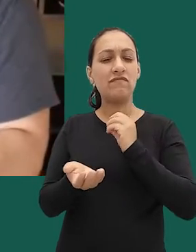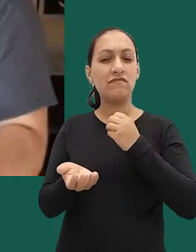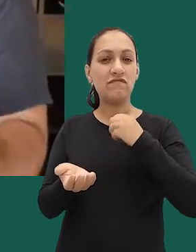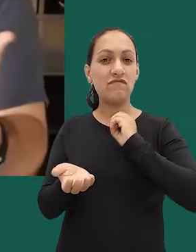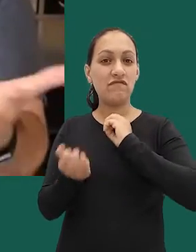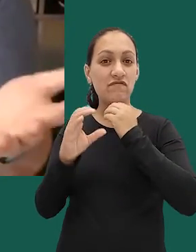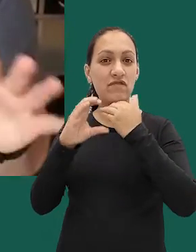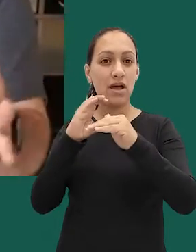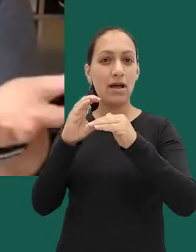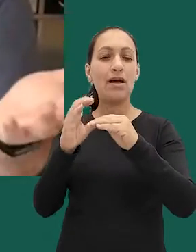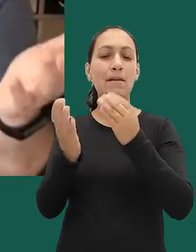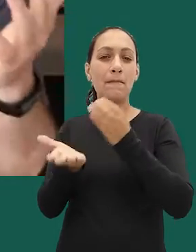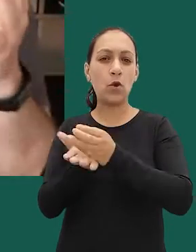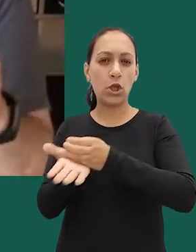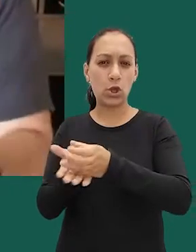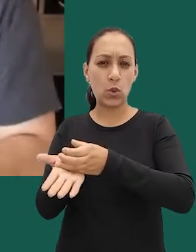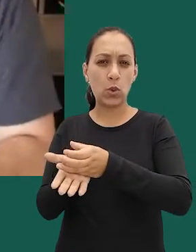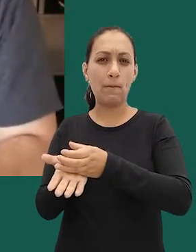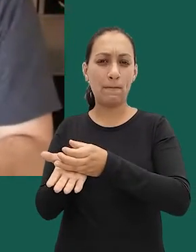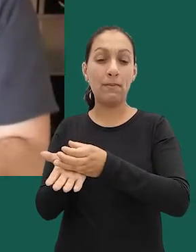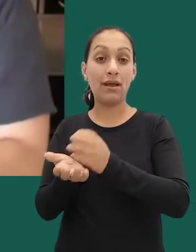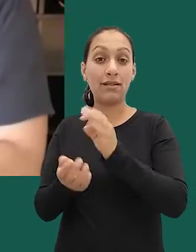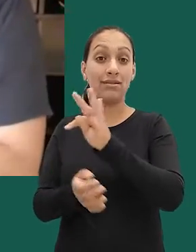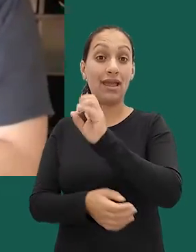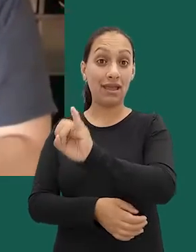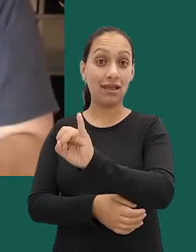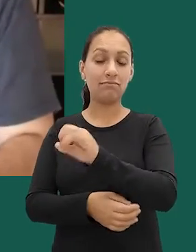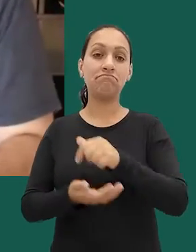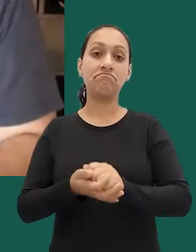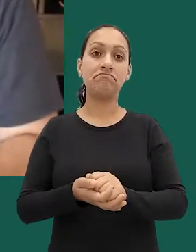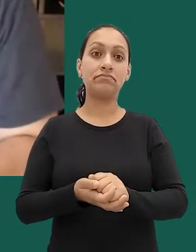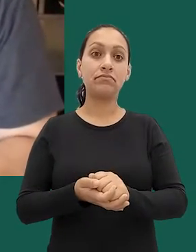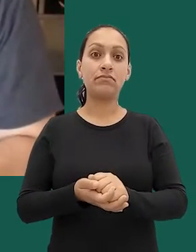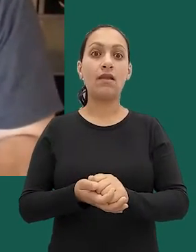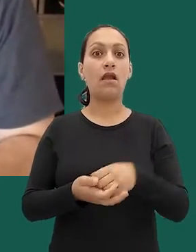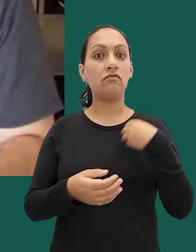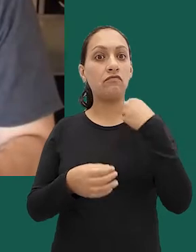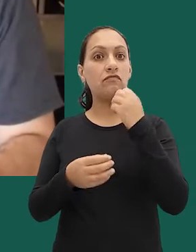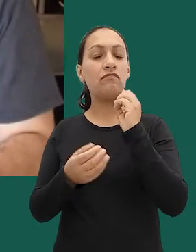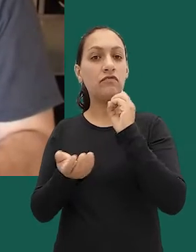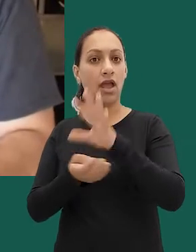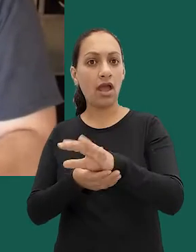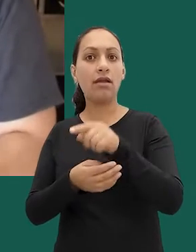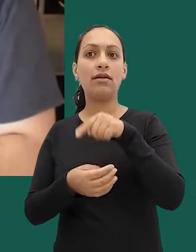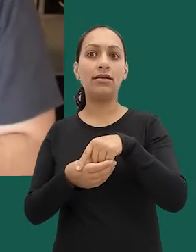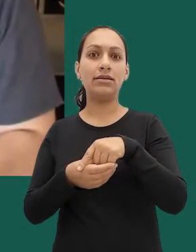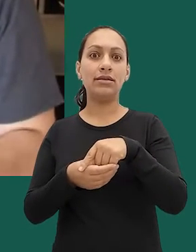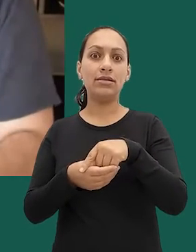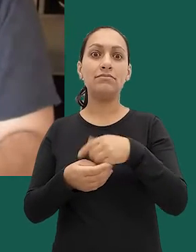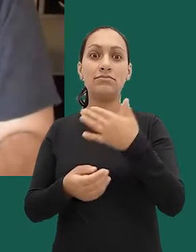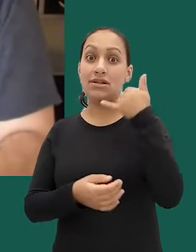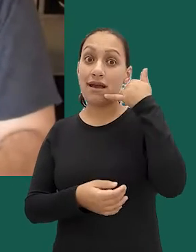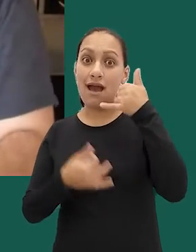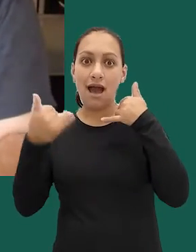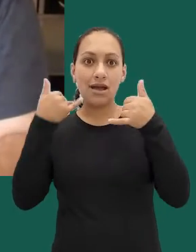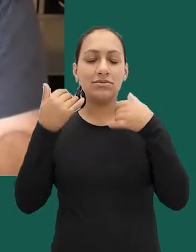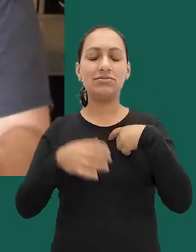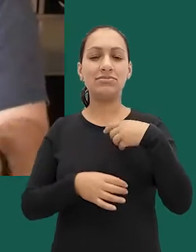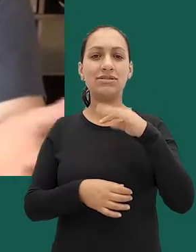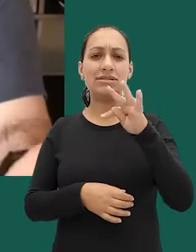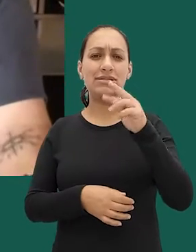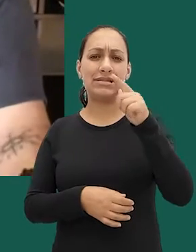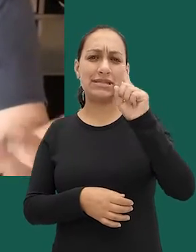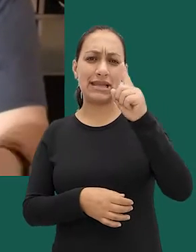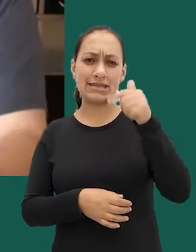receber ligações, mal falava inglês também. Eu fiz umas 17, 18 entrevistas, e aí uma delas era uma empresa